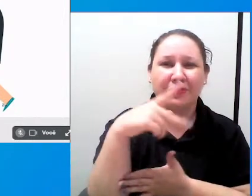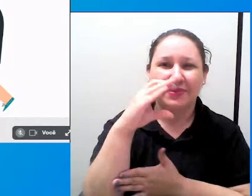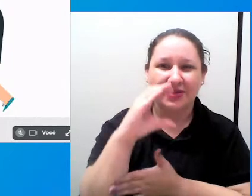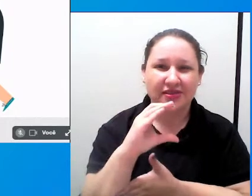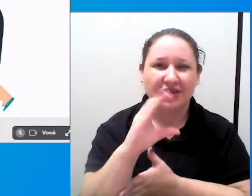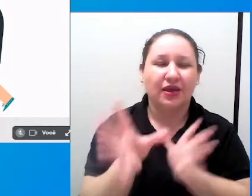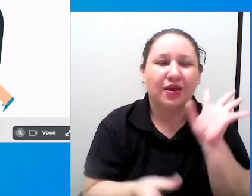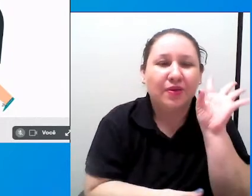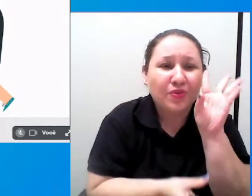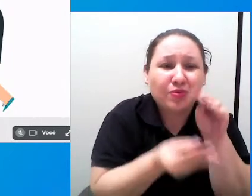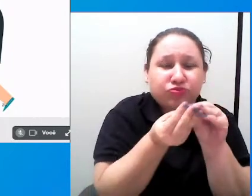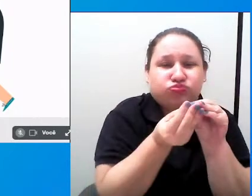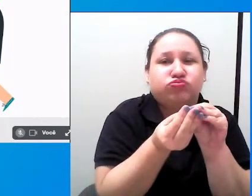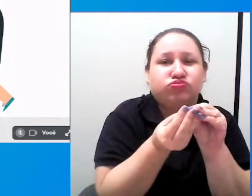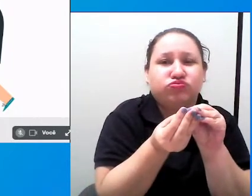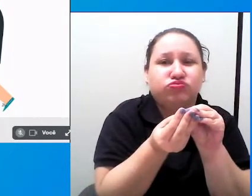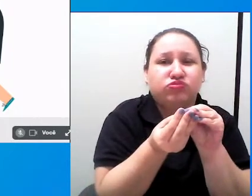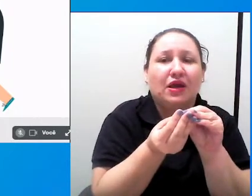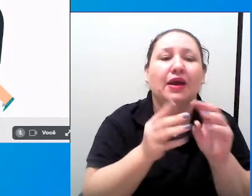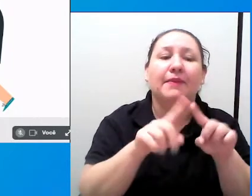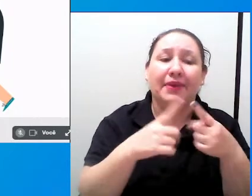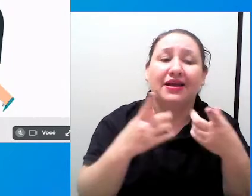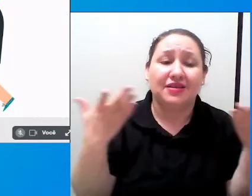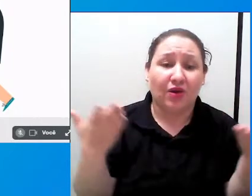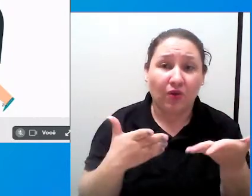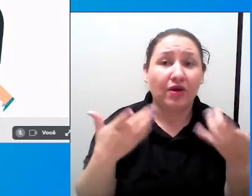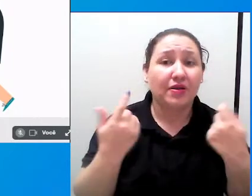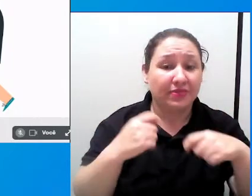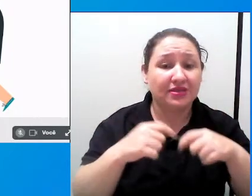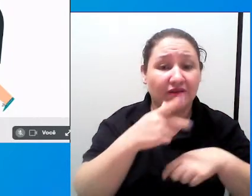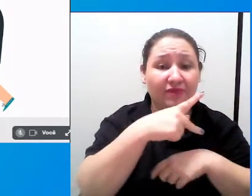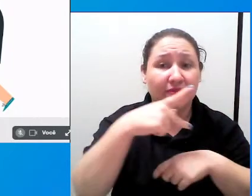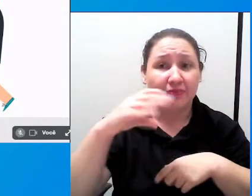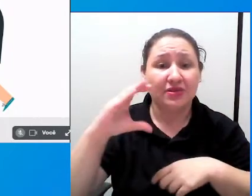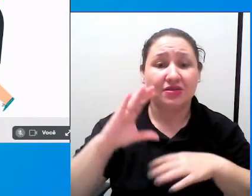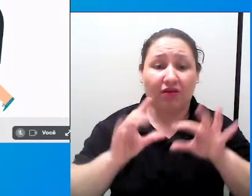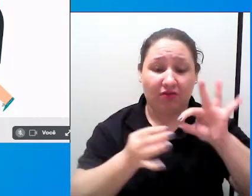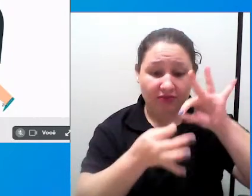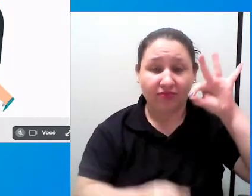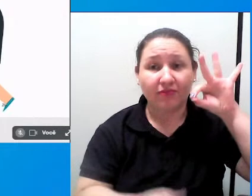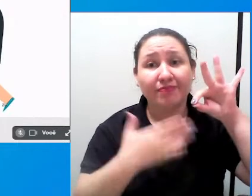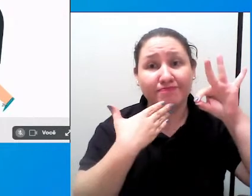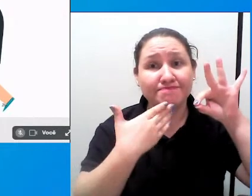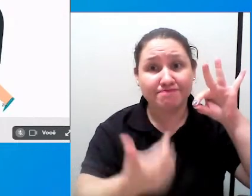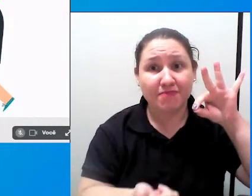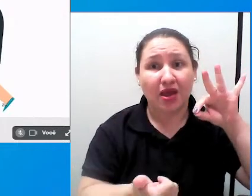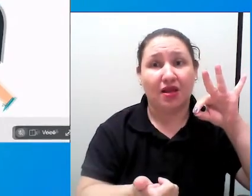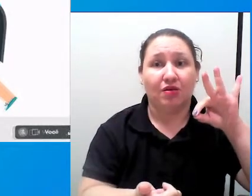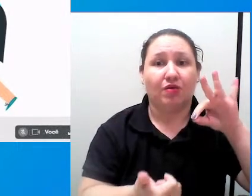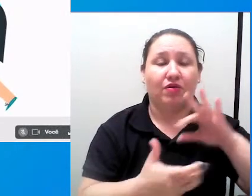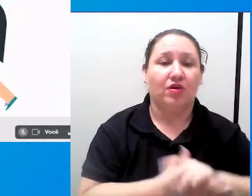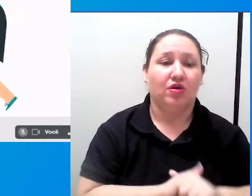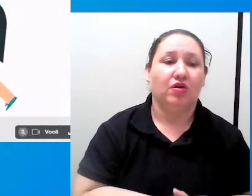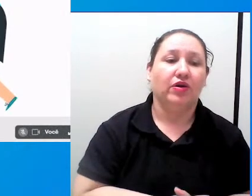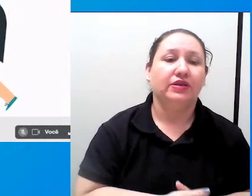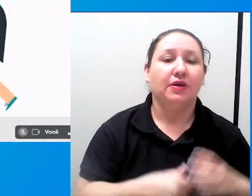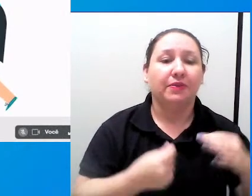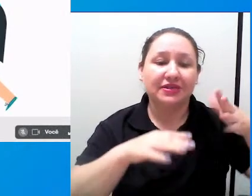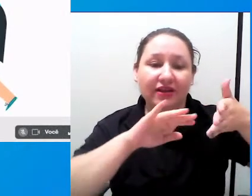carga horária das disciplinas. Então, a gente viu uma dificuldade em tirar a carga horária das disciplinas. Então,